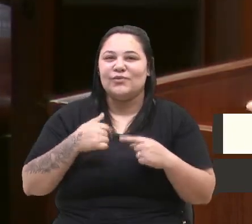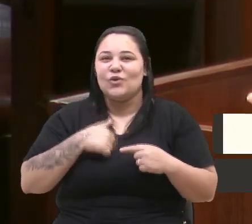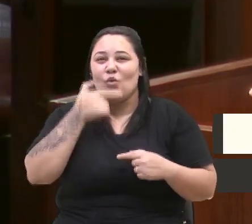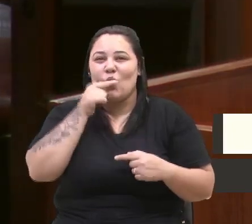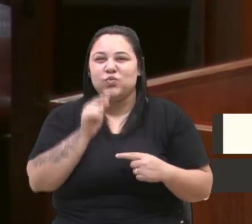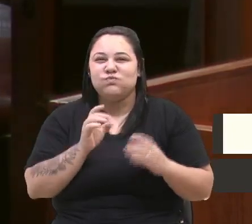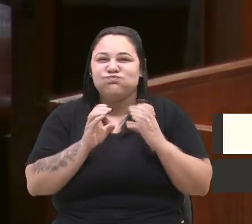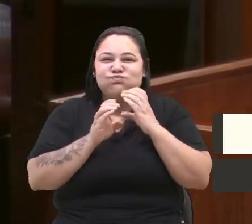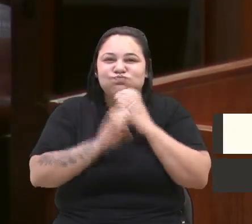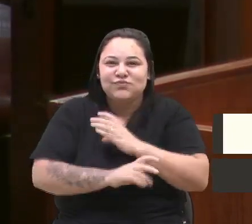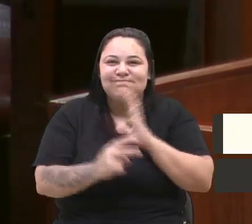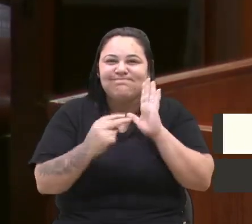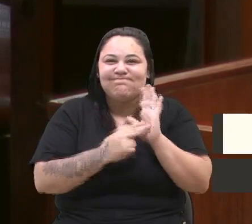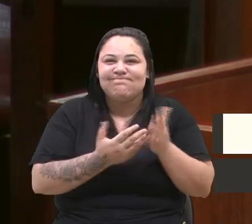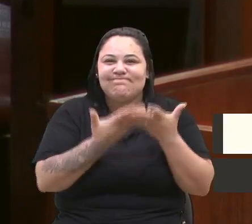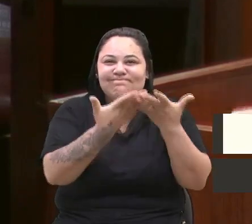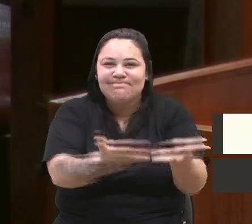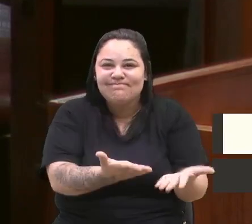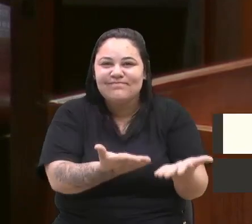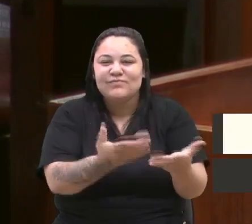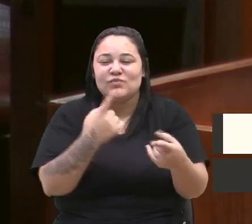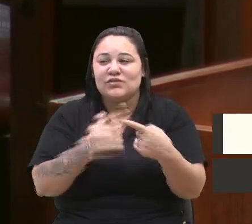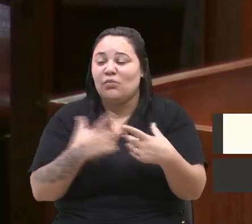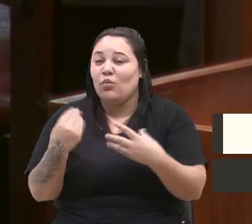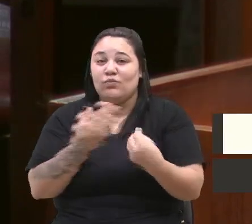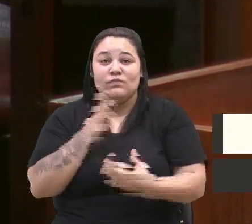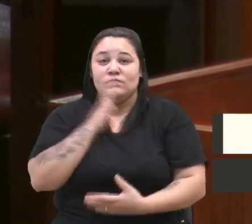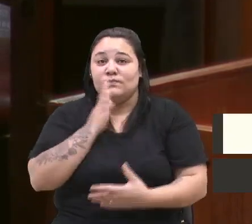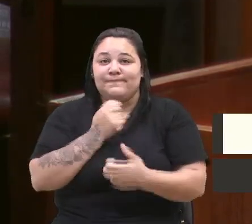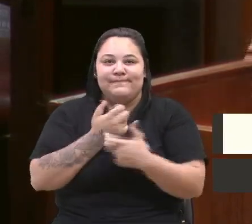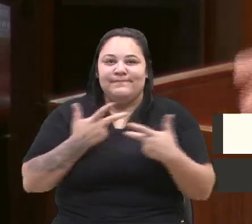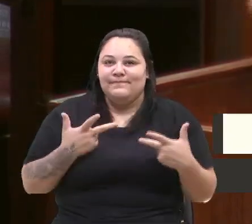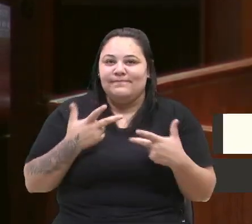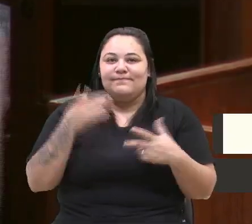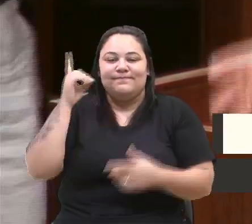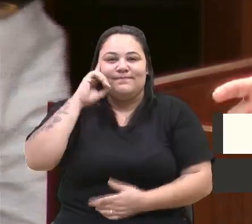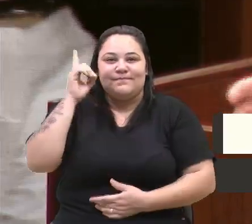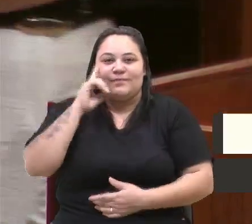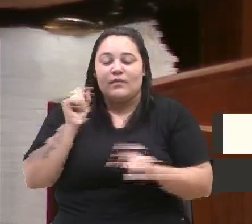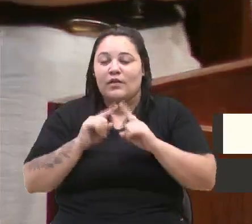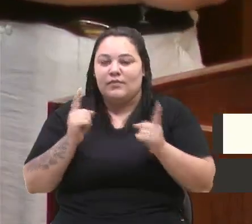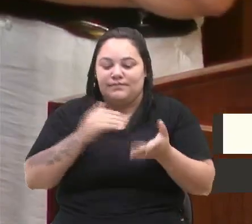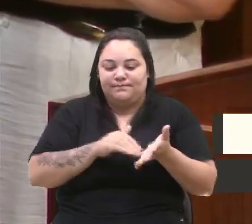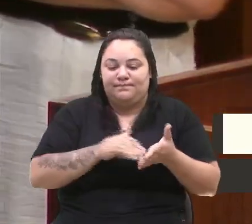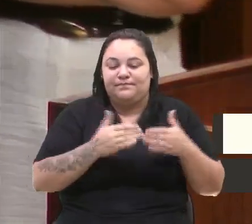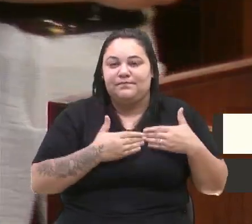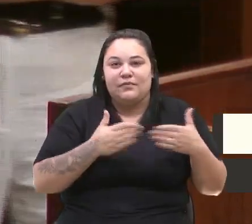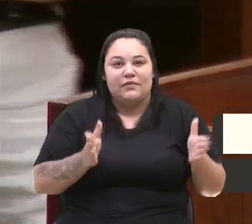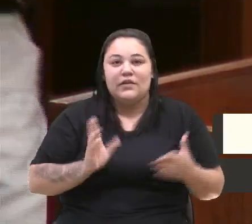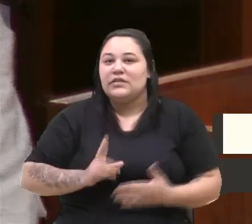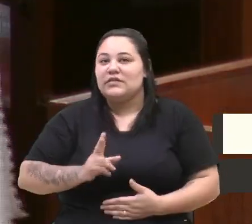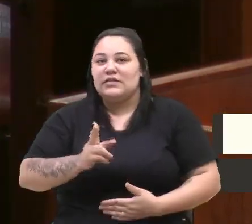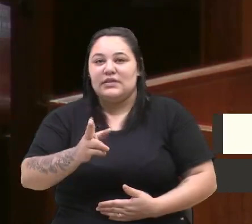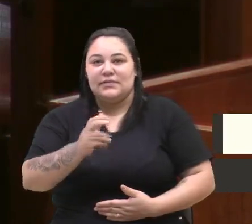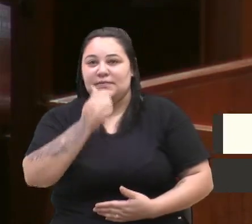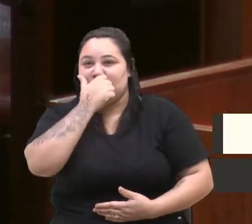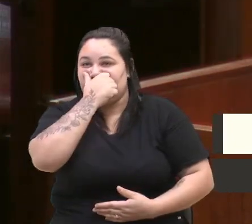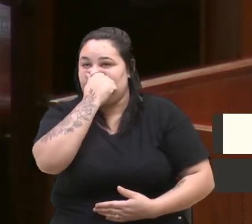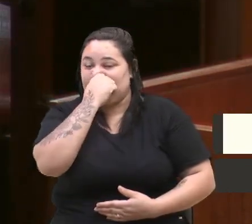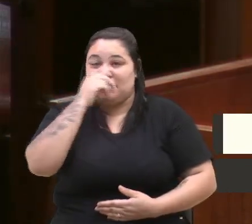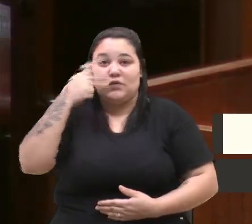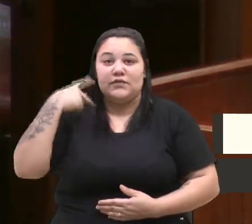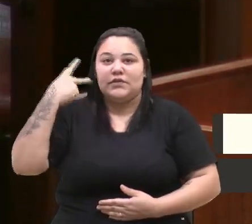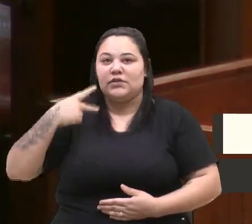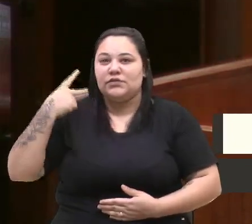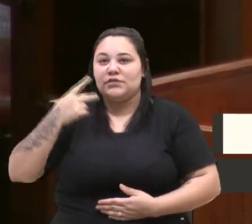atenção especial, porque a gente vive numa correria do dia a dia. Mas o gabinete está sempre à disposição, o gabinete realmente dos vereadores